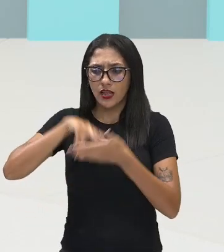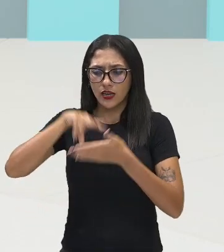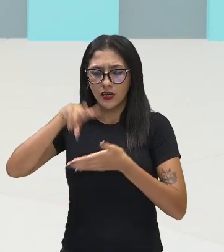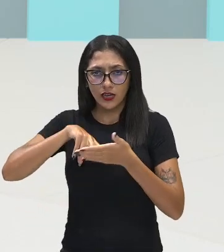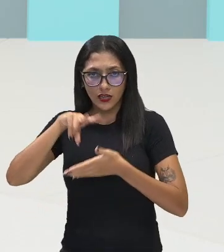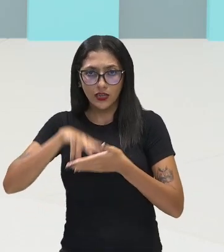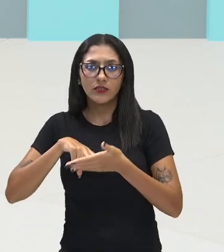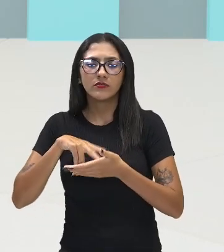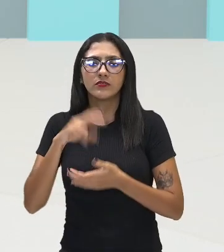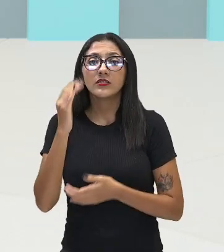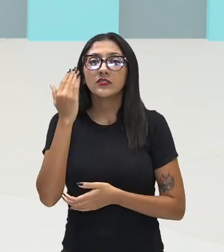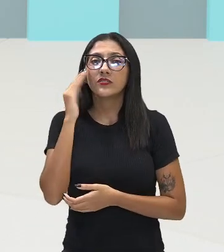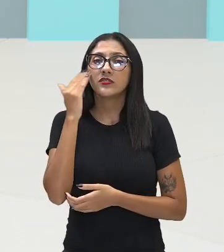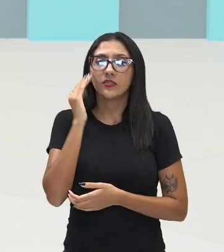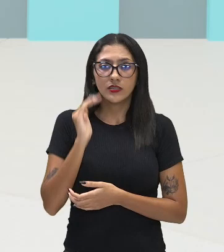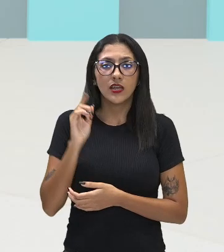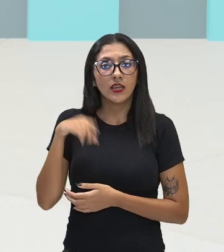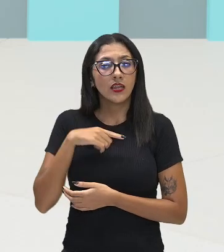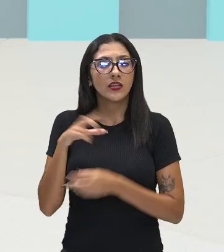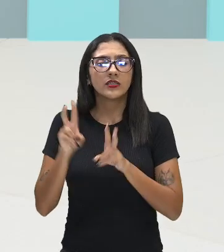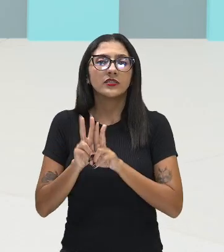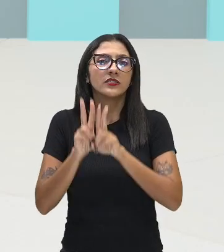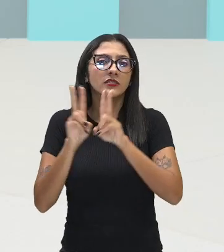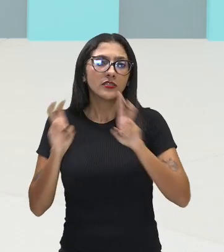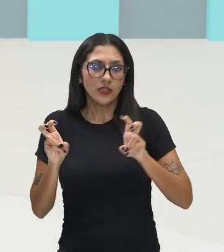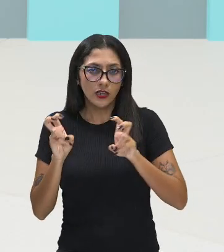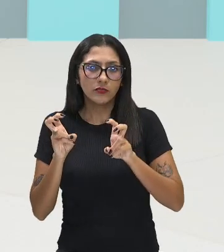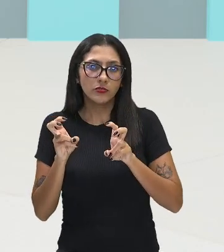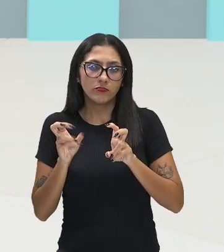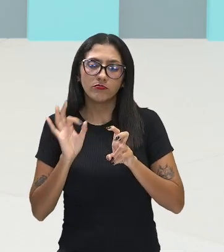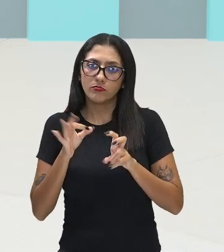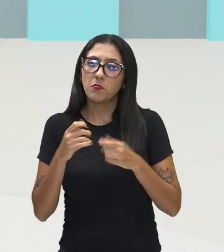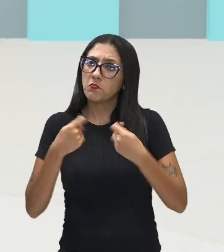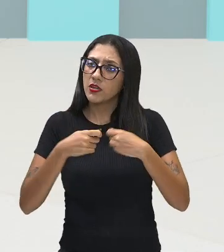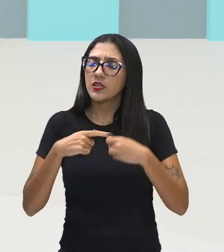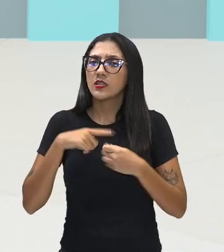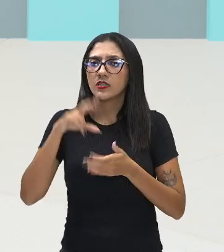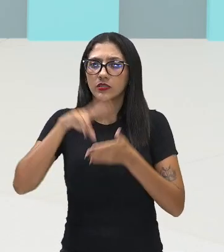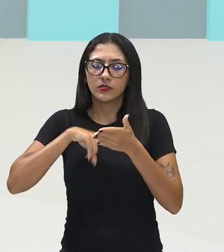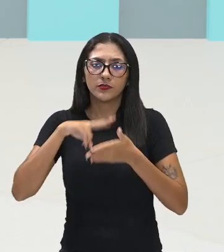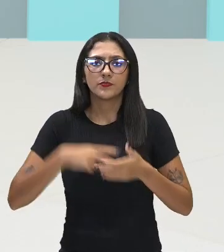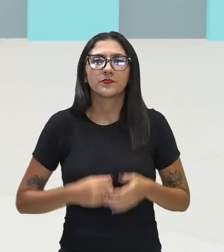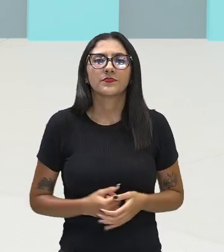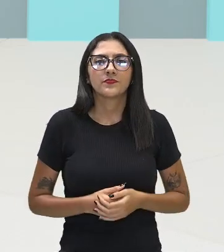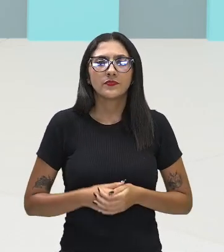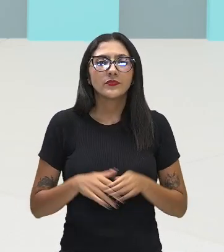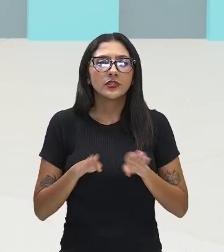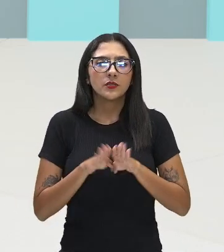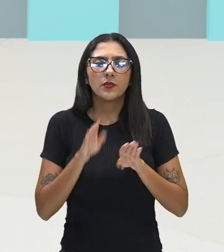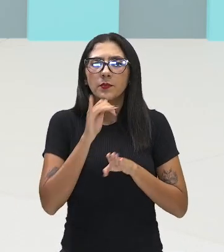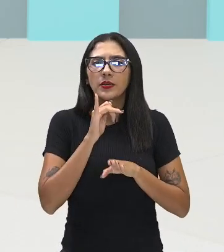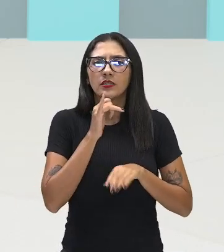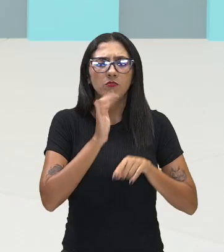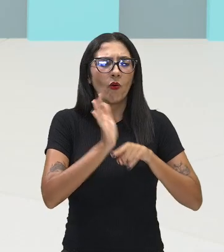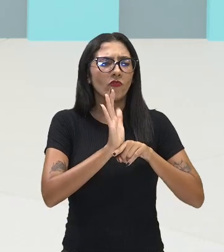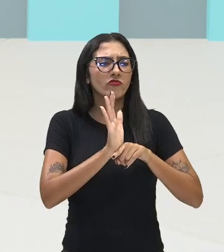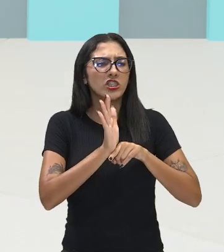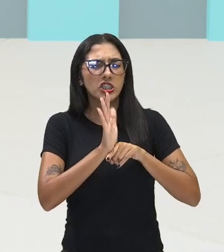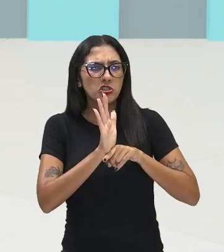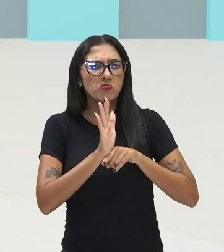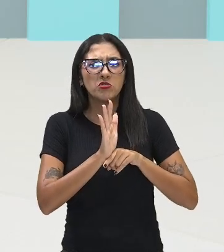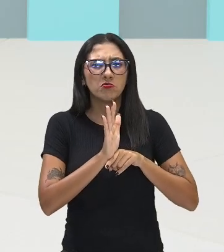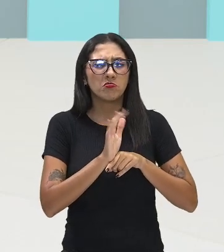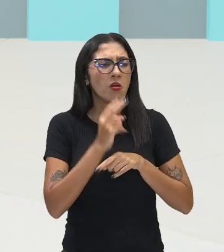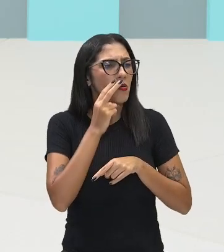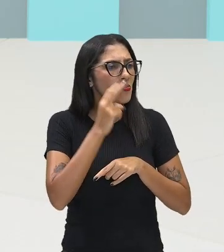compreender sobre aquilo que você está resenhando, né? O filme, por exemplo, você não vai fazer a resenha do filme se você não assistiu